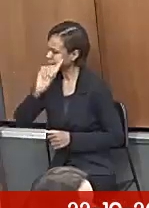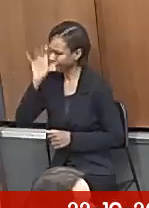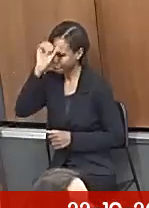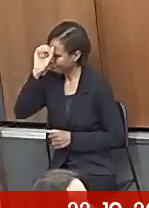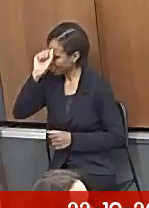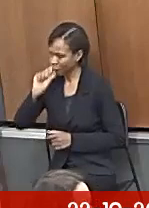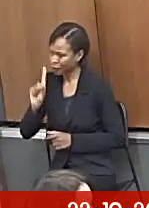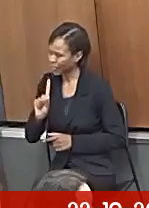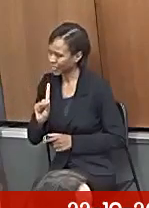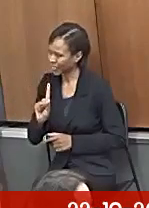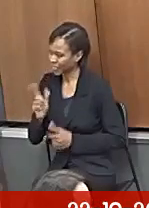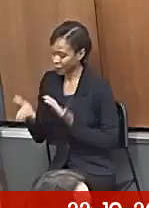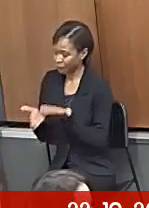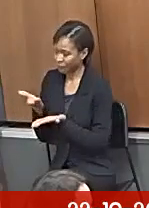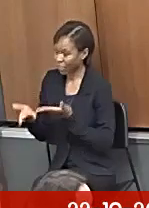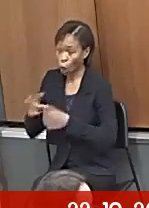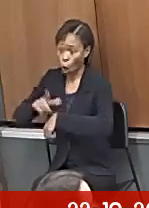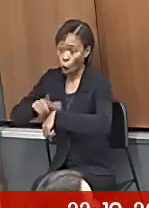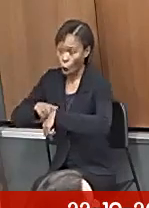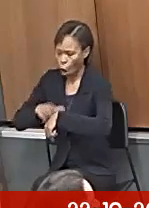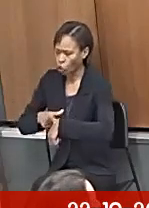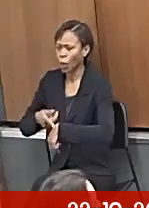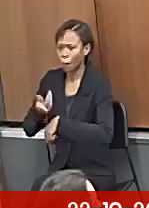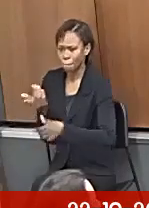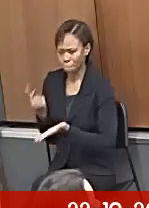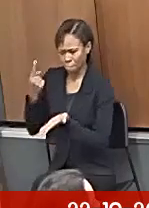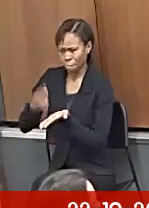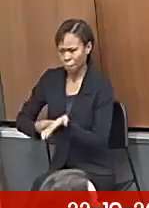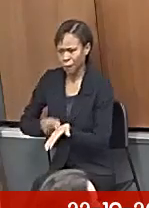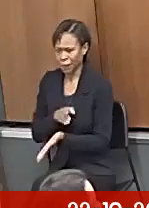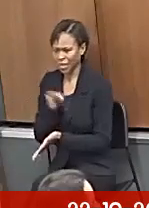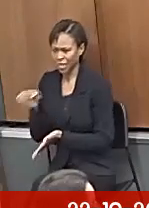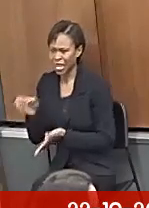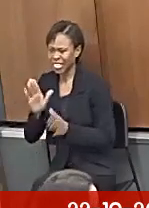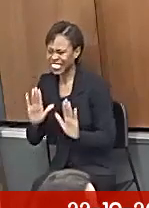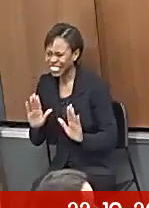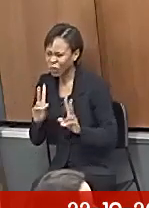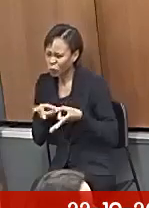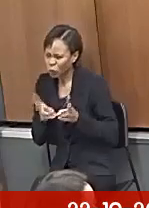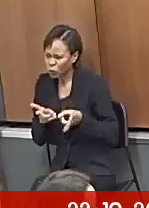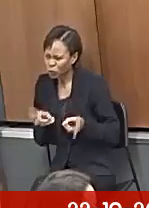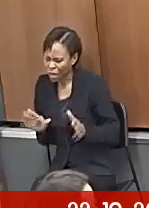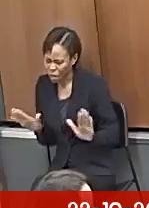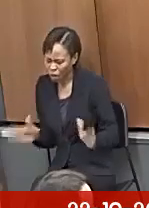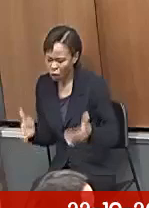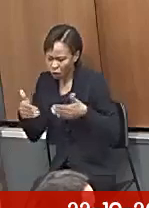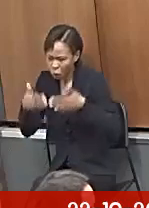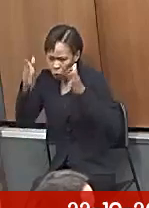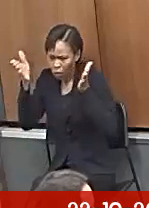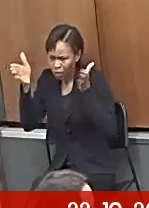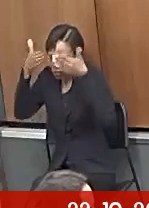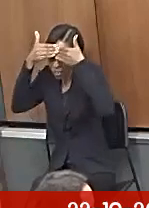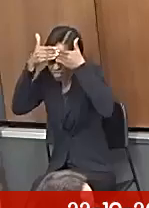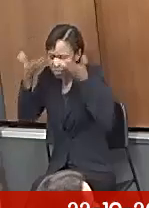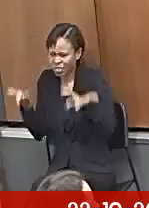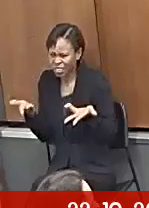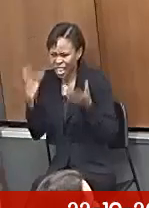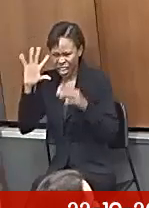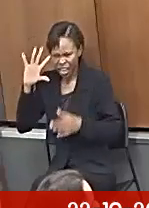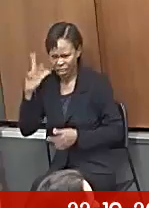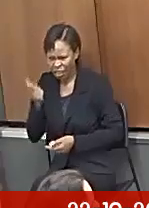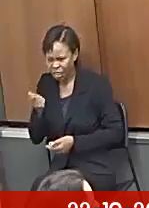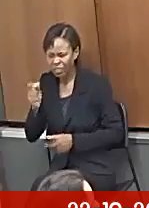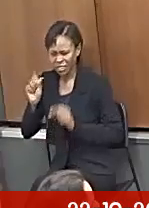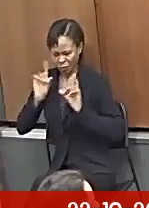hora marcada, mantendo muros de segurança e sustentando uma mentalidade que acredita que deficiência é incapacidade, é